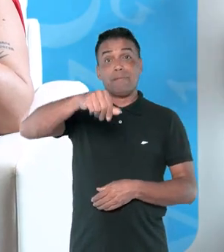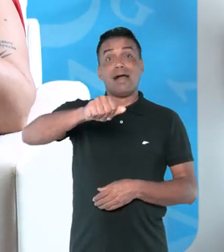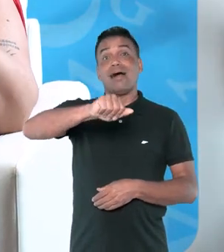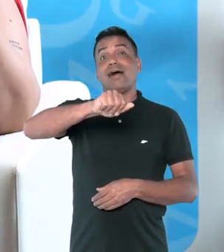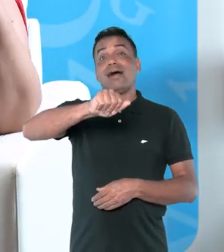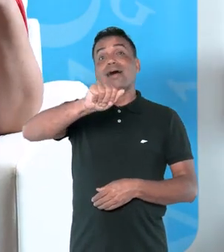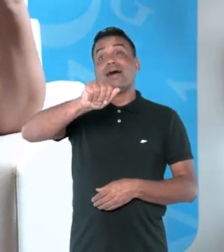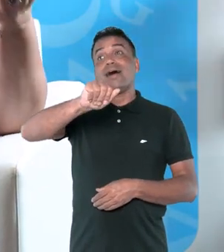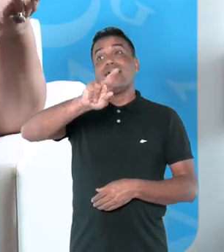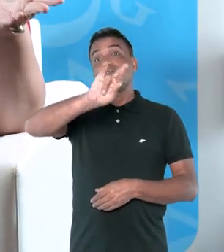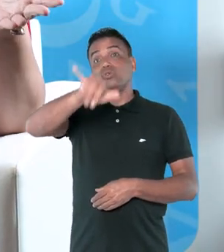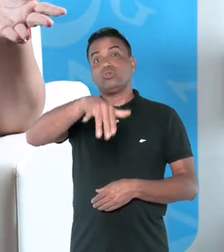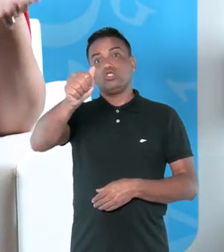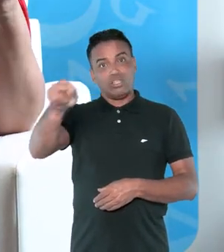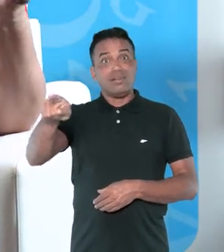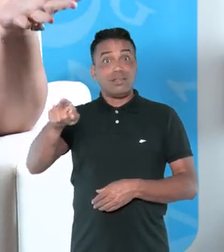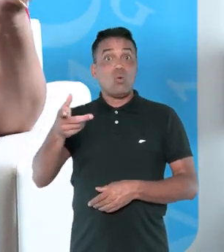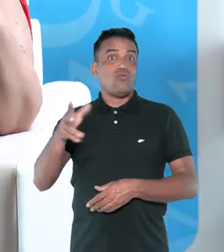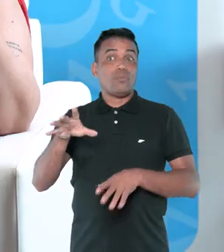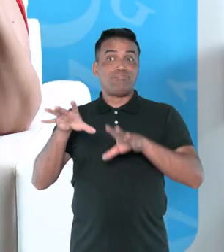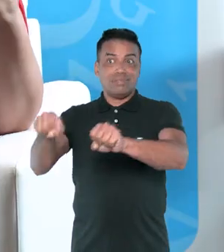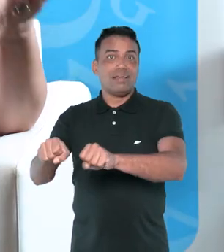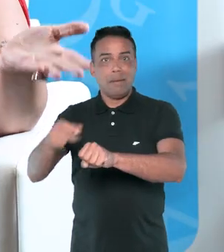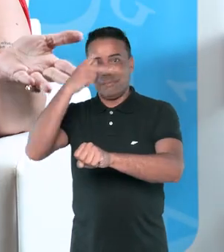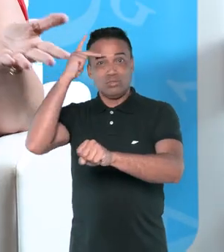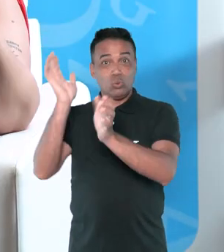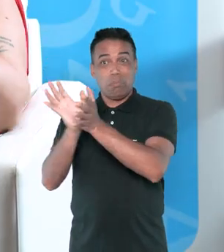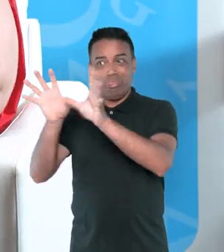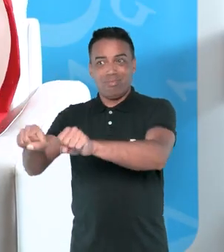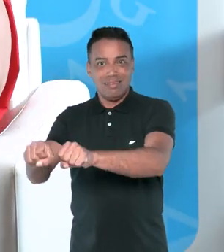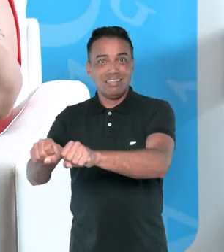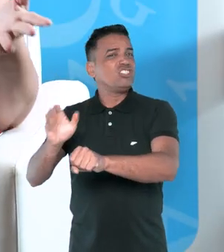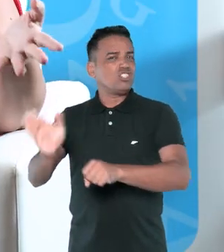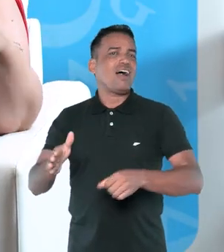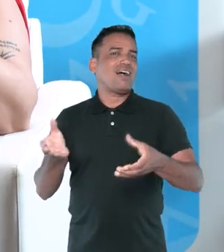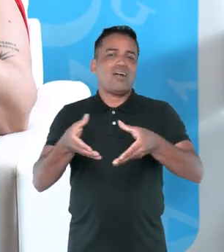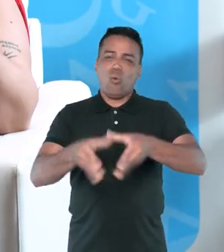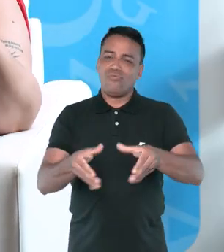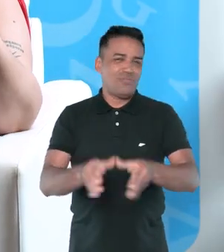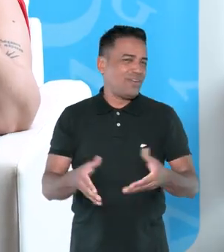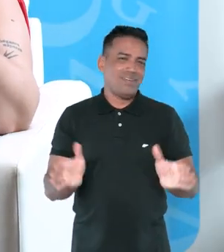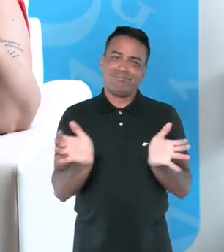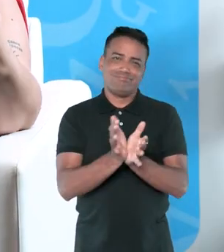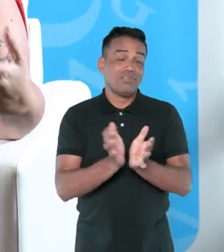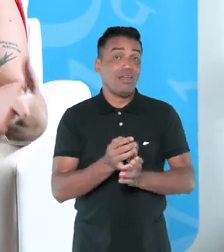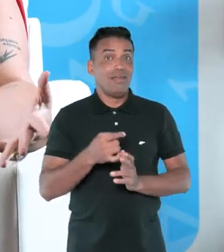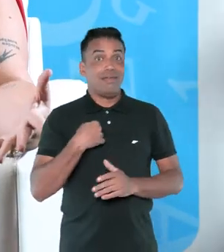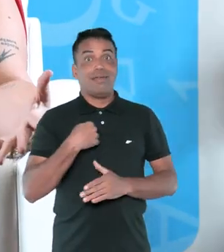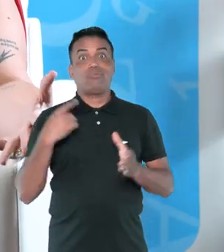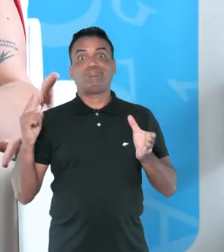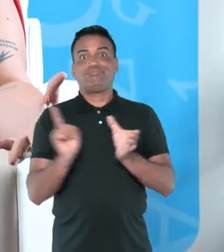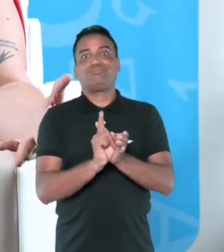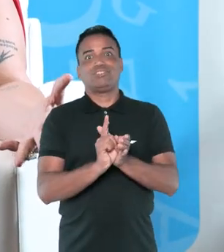de um sequestro. O Juan Pablo era muito filho da melhor amiga da Mercedes, então eles já conviviam, já tinha. Eu é que estava